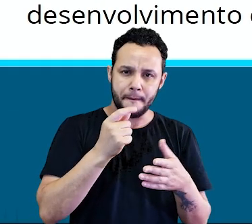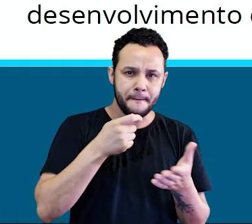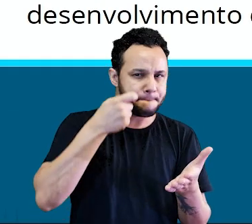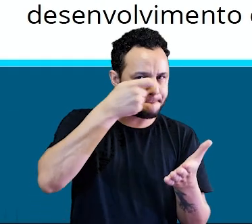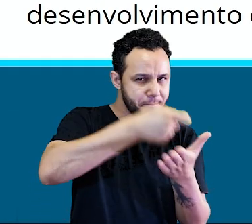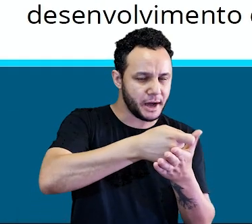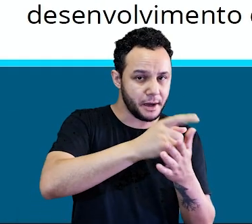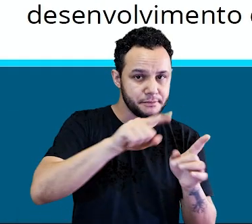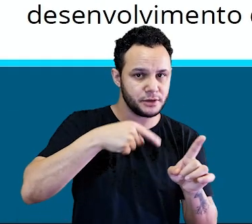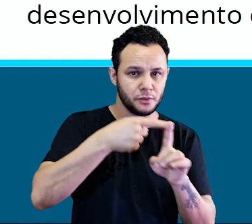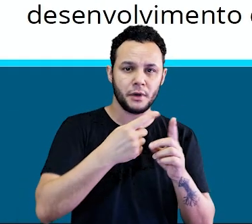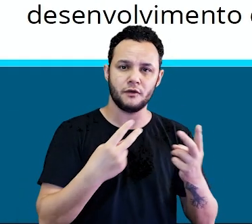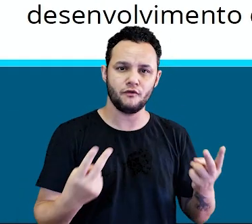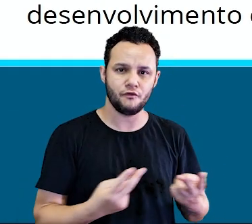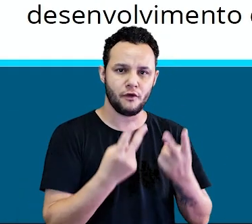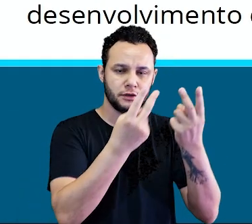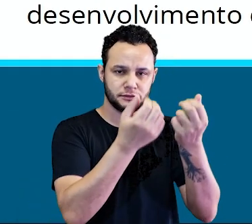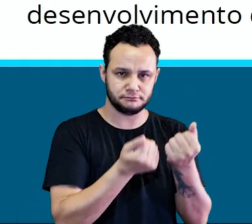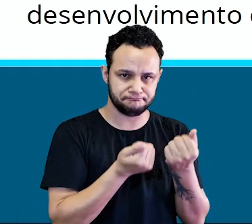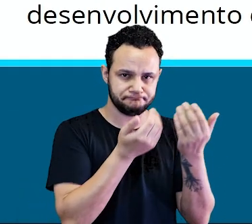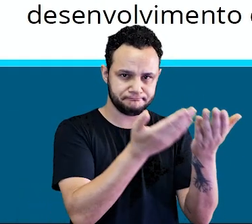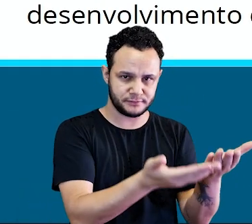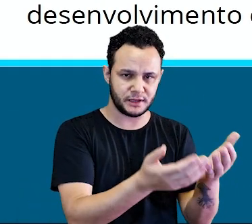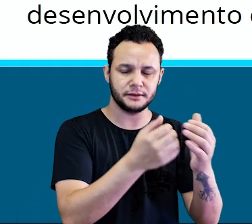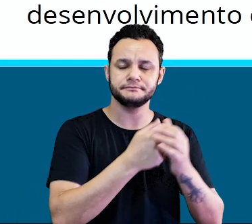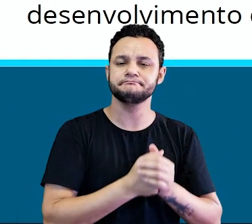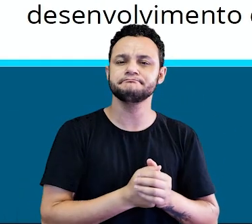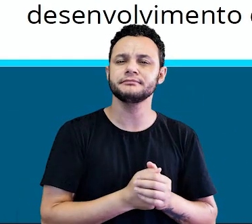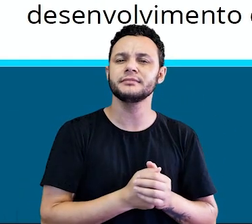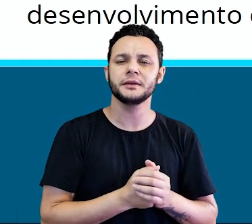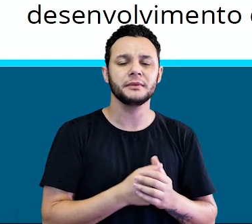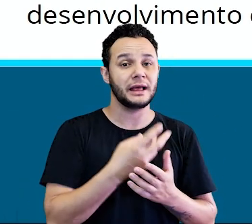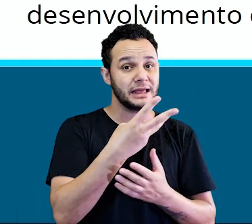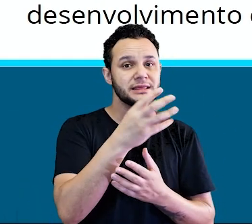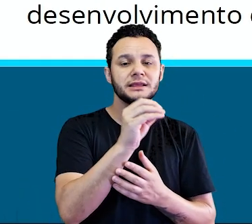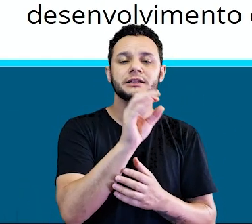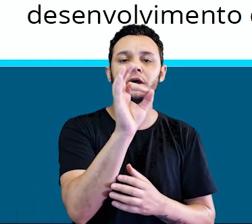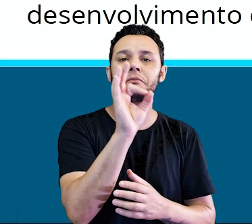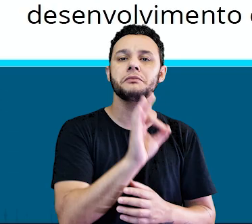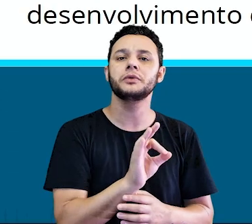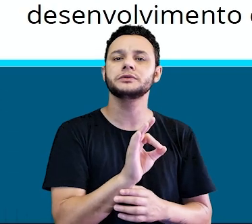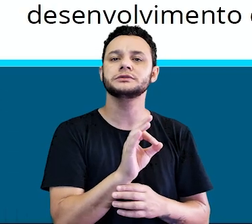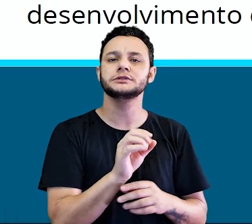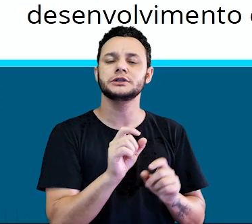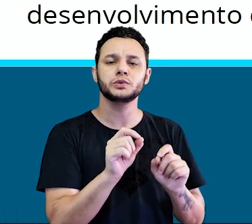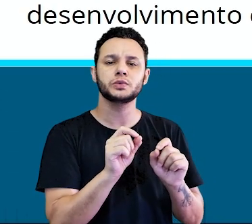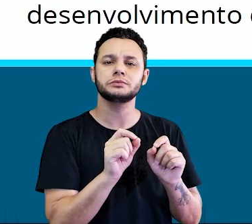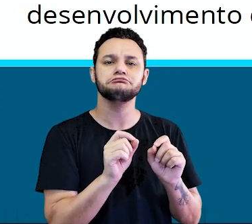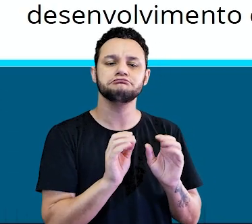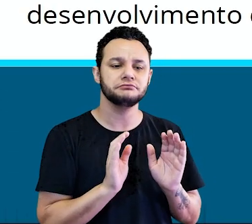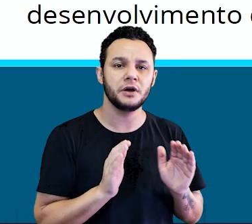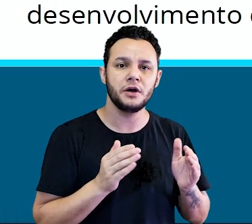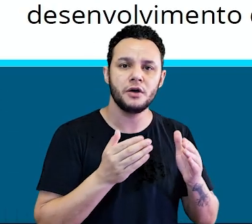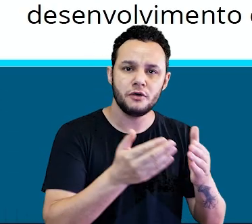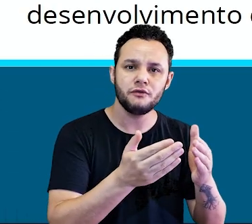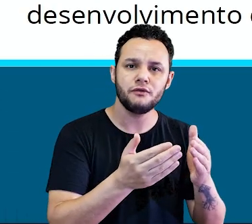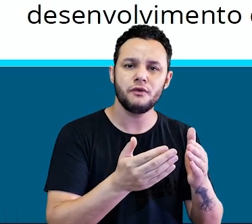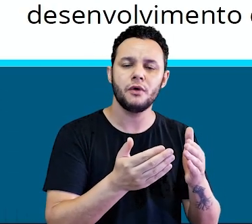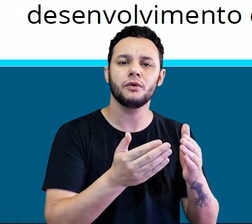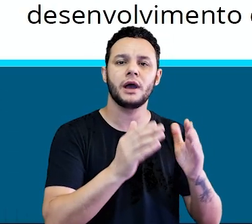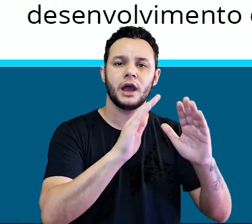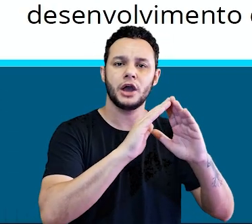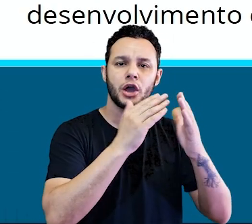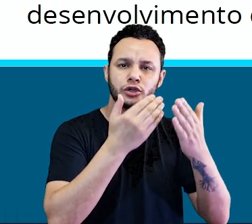e a valorização, né, dos profissionais da educação. E os outros 30%, né, que eles podem ser aplicados em